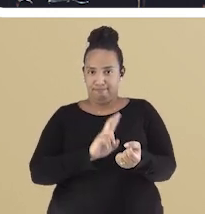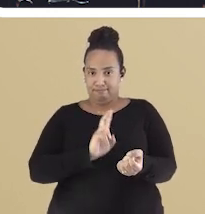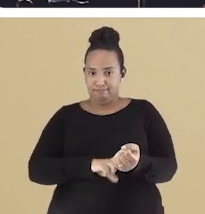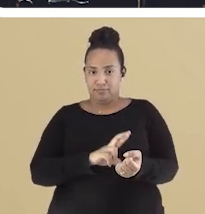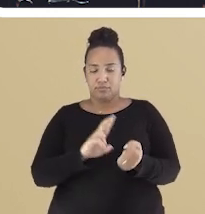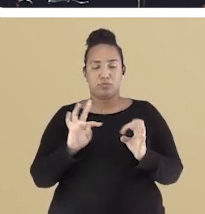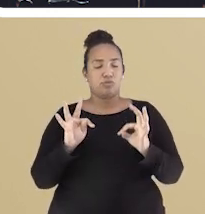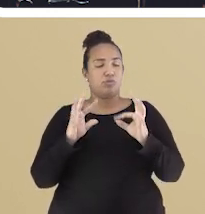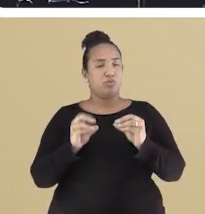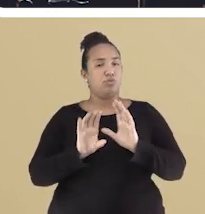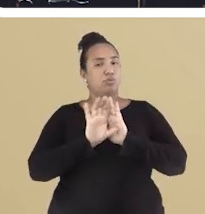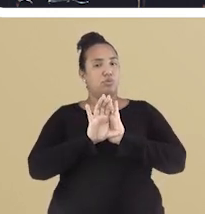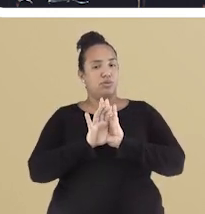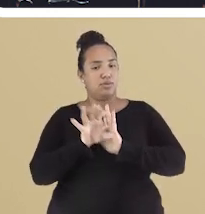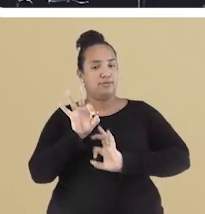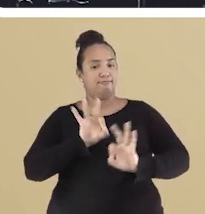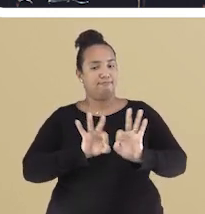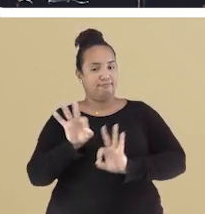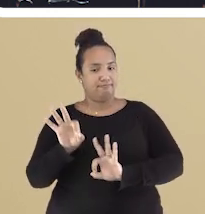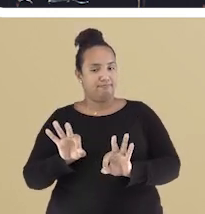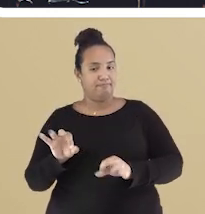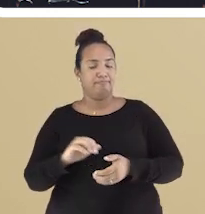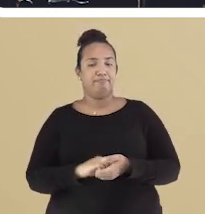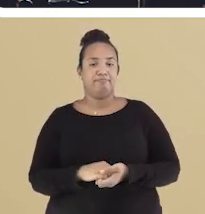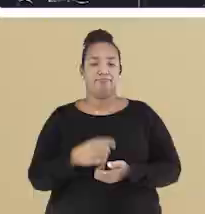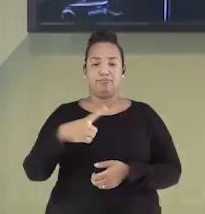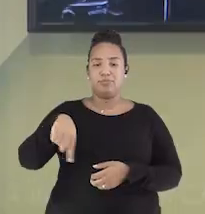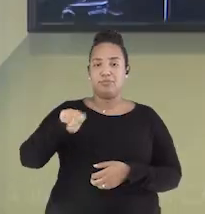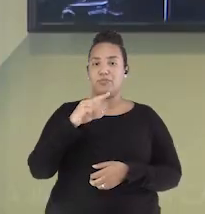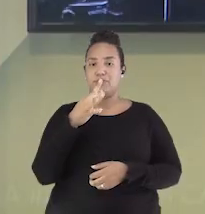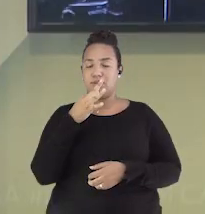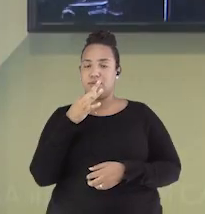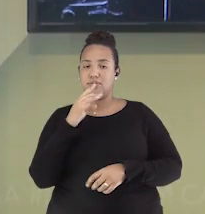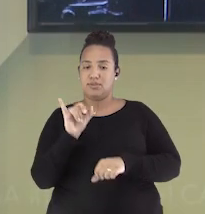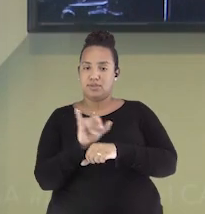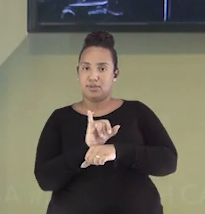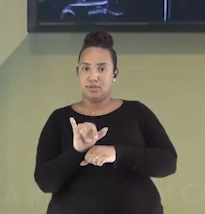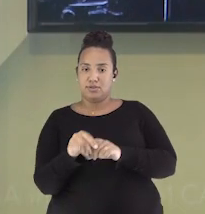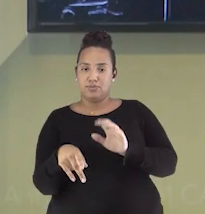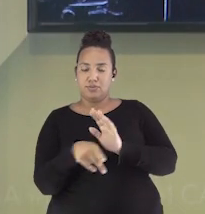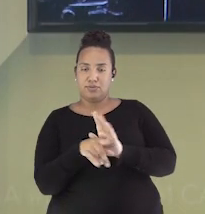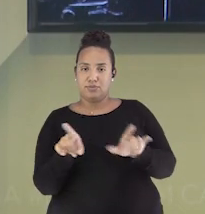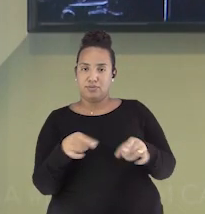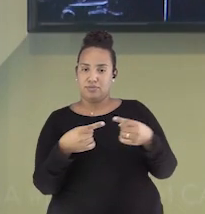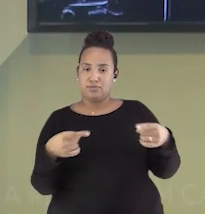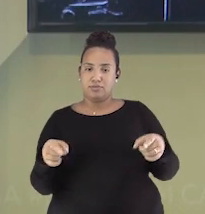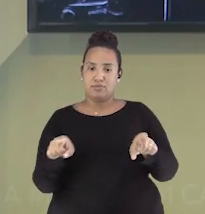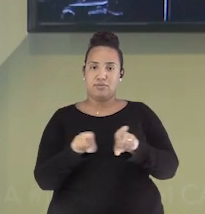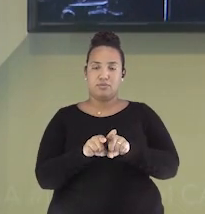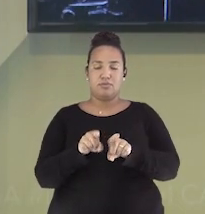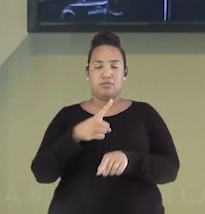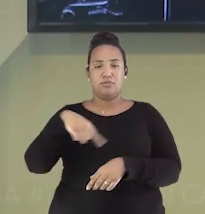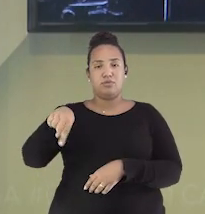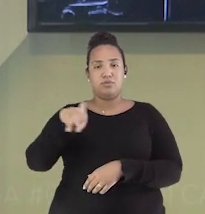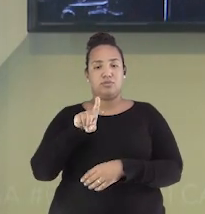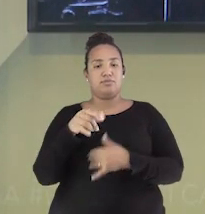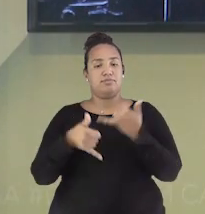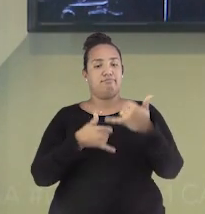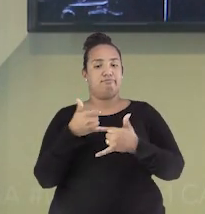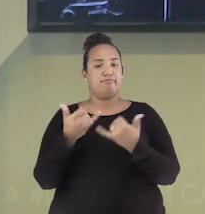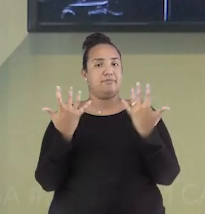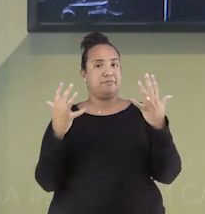no ritmo em como todos esses conceitos se organizam no tempo conhecemos o metrônomo e utilizamos para fazer uma brincadeira